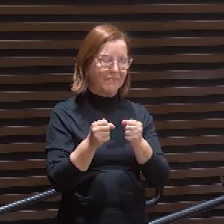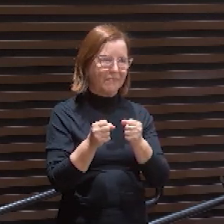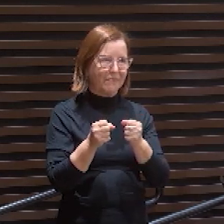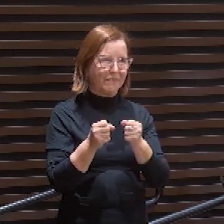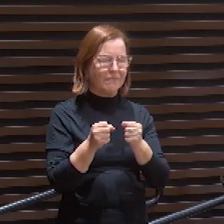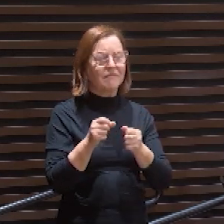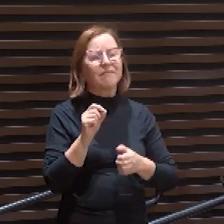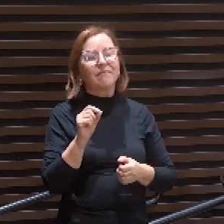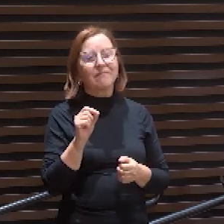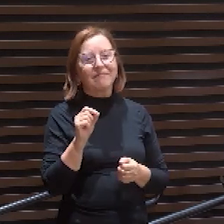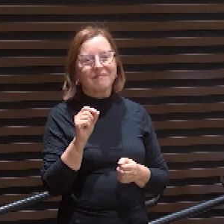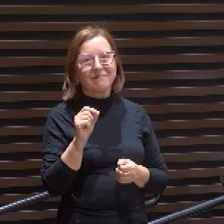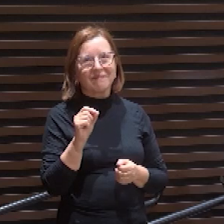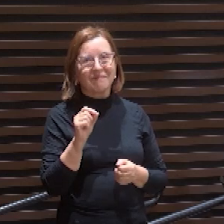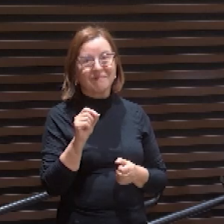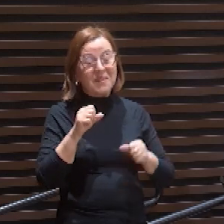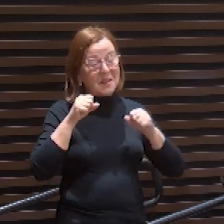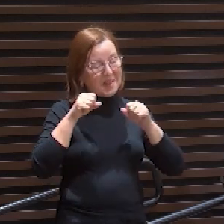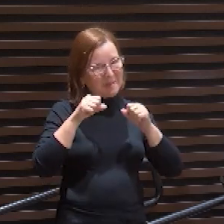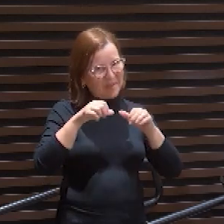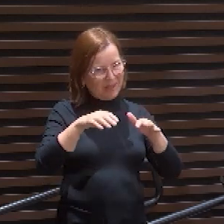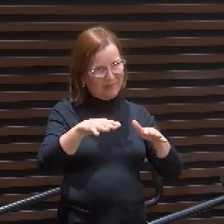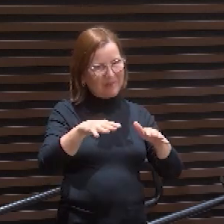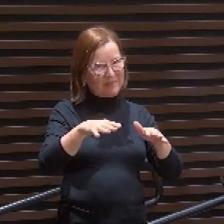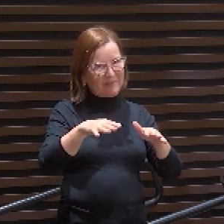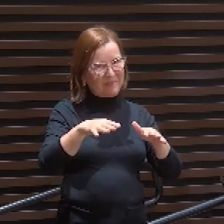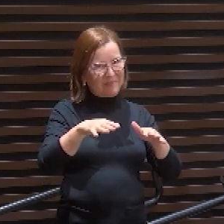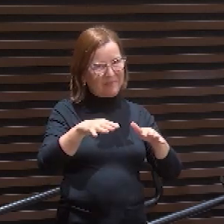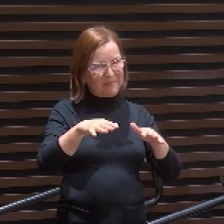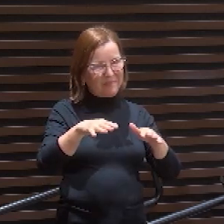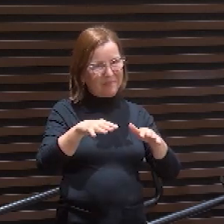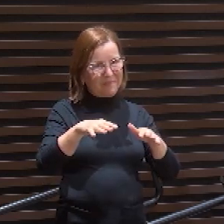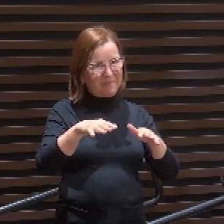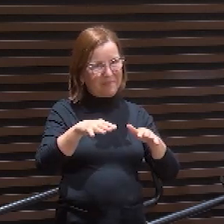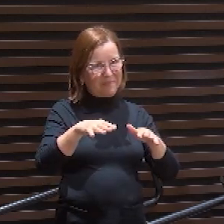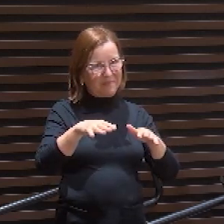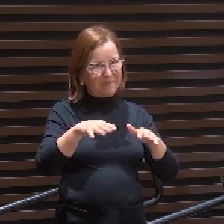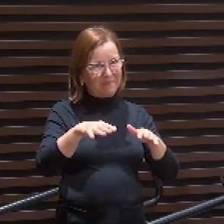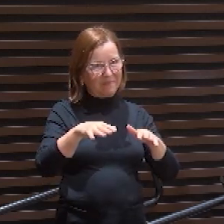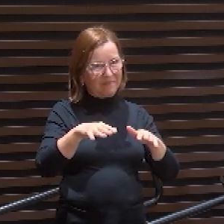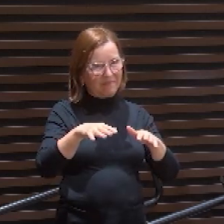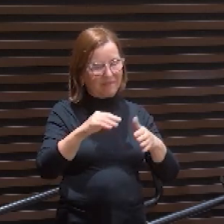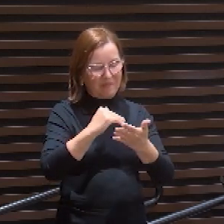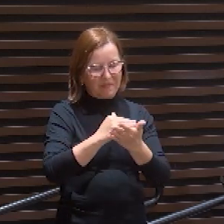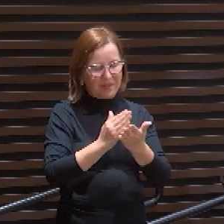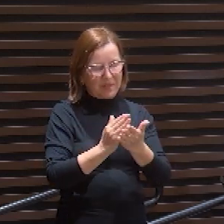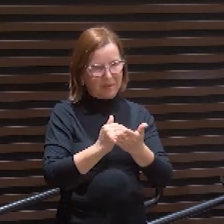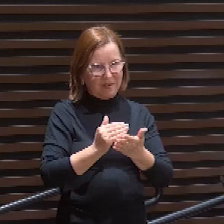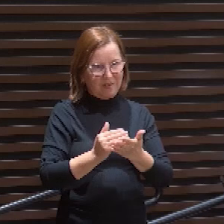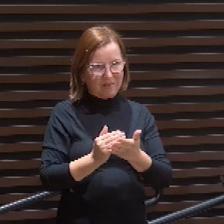o quê? E abençoou. E partiu e o deu